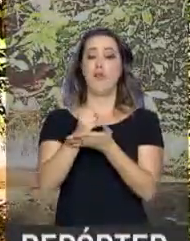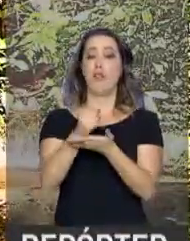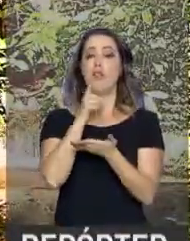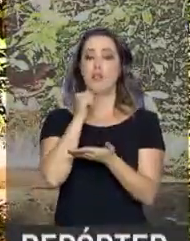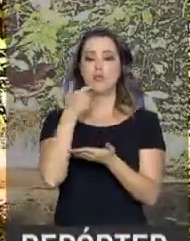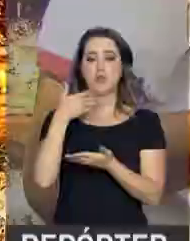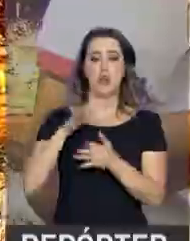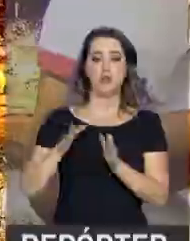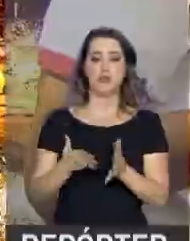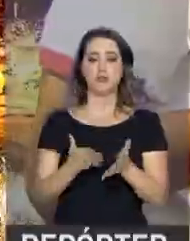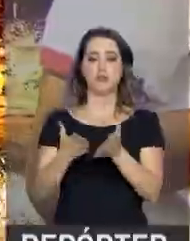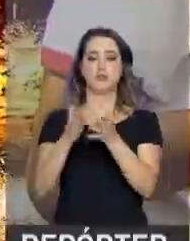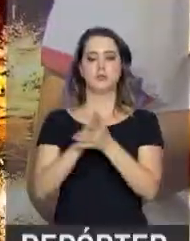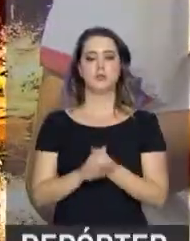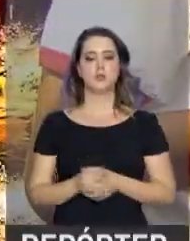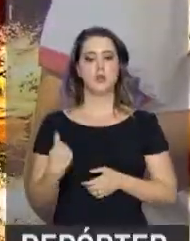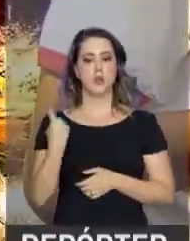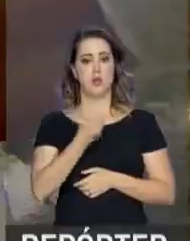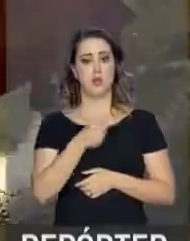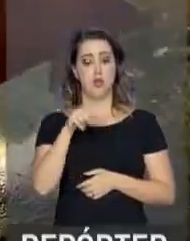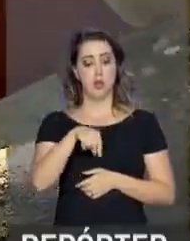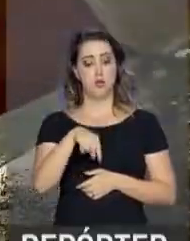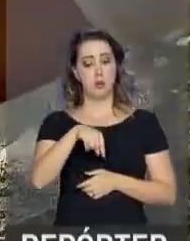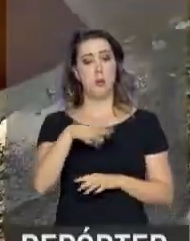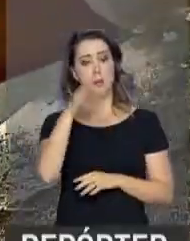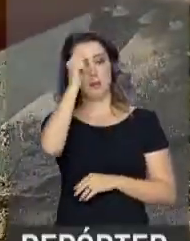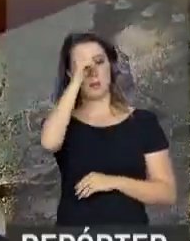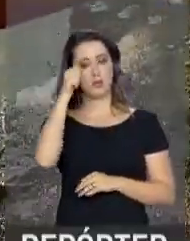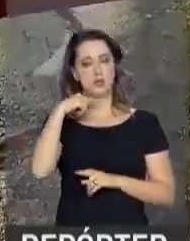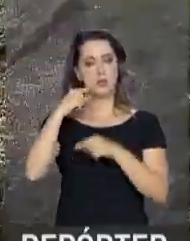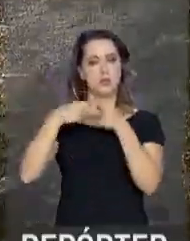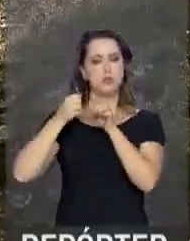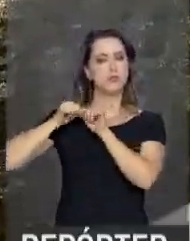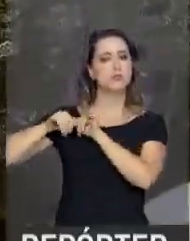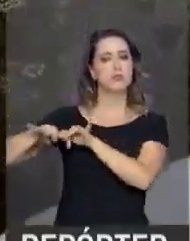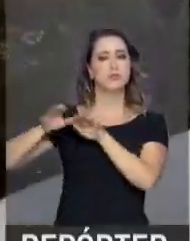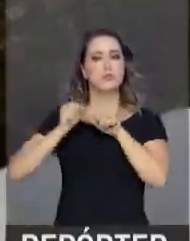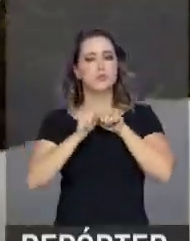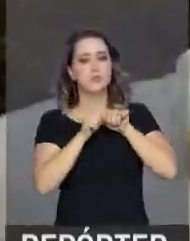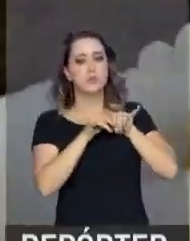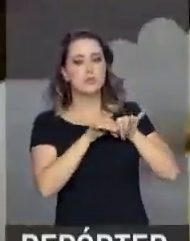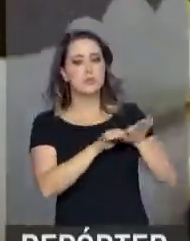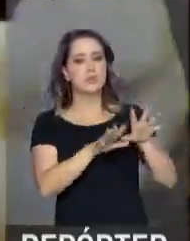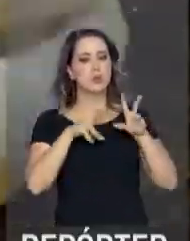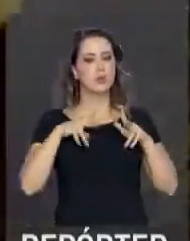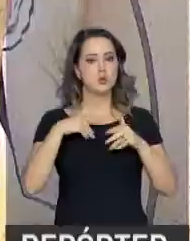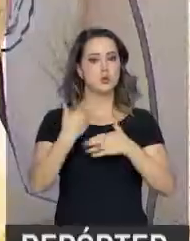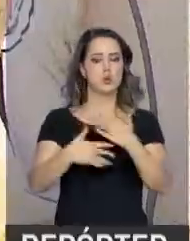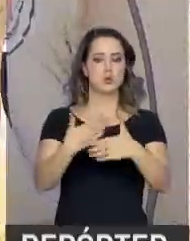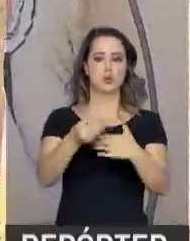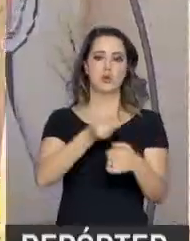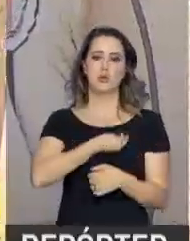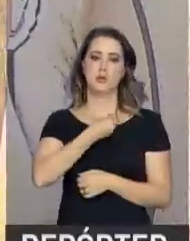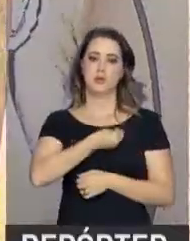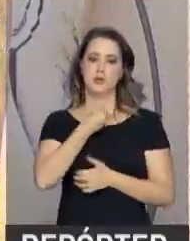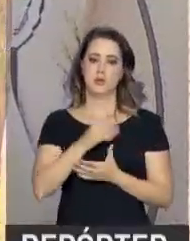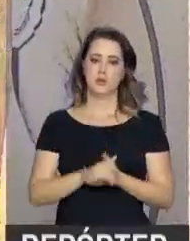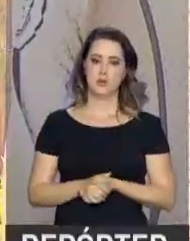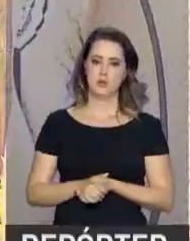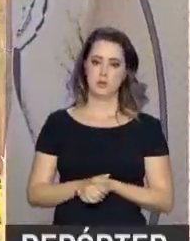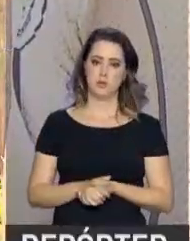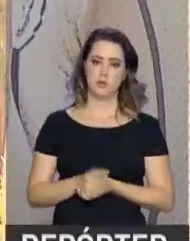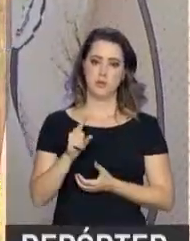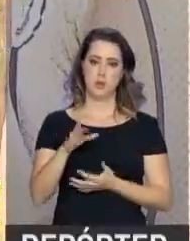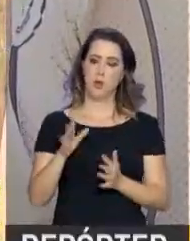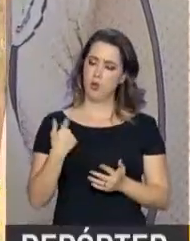nas nascentes o que se aprende aqui é multiplicado elevado por toda a vida o principal ganho foi a motivação